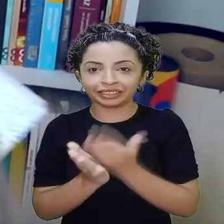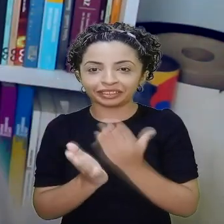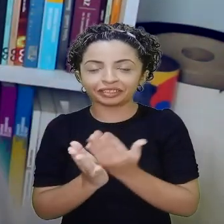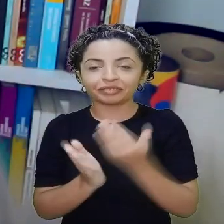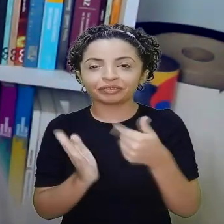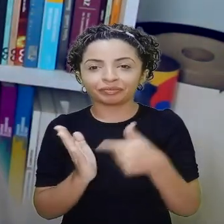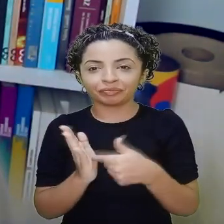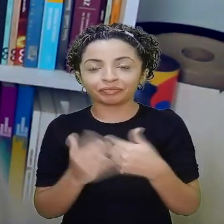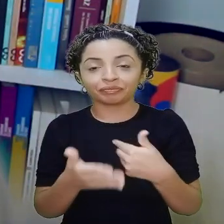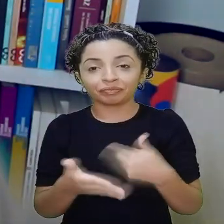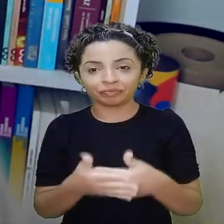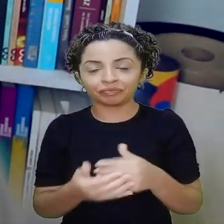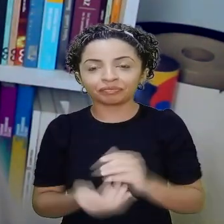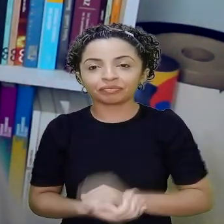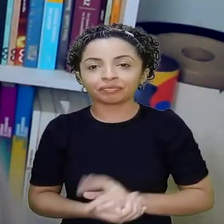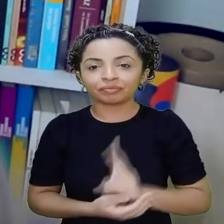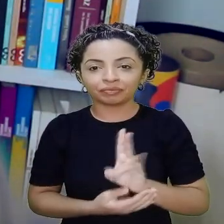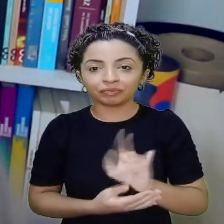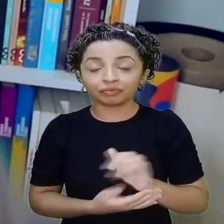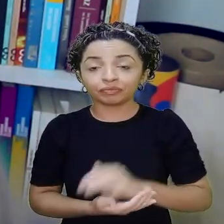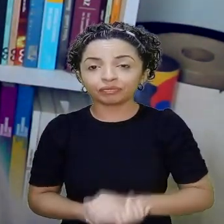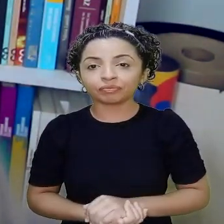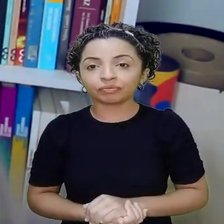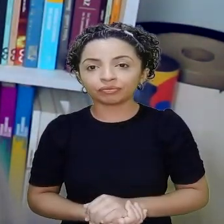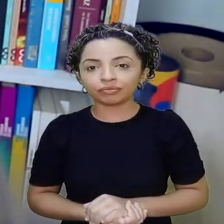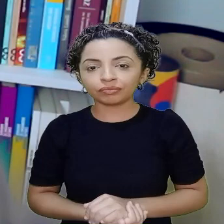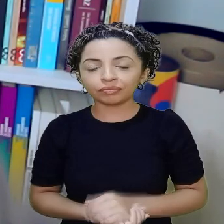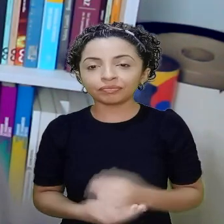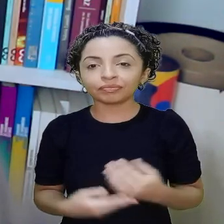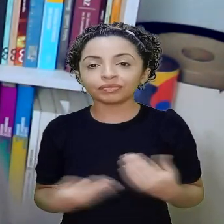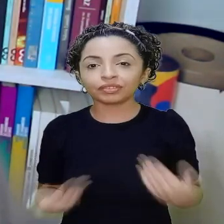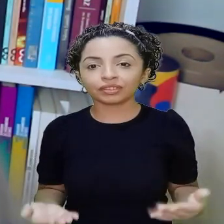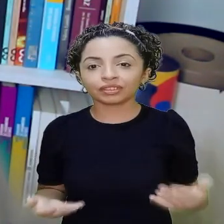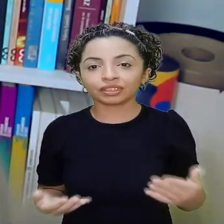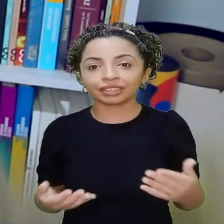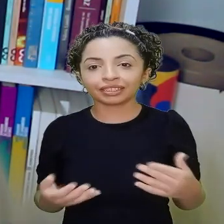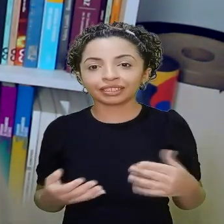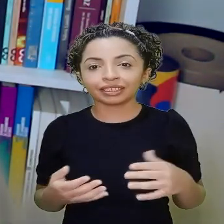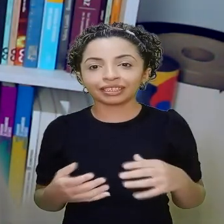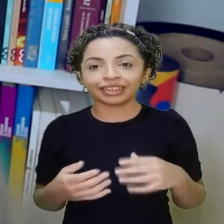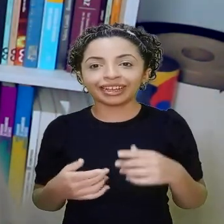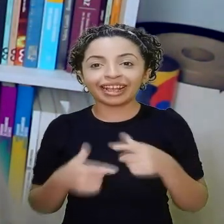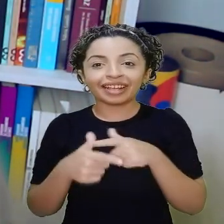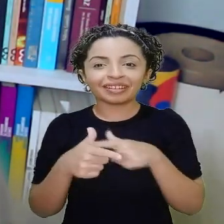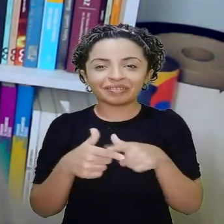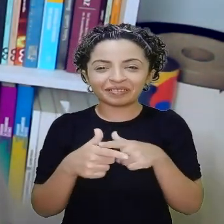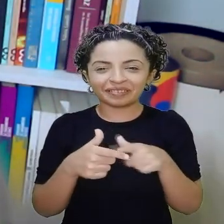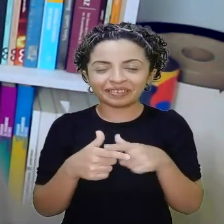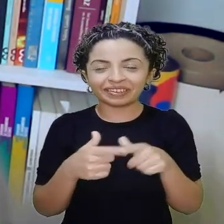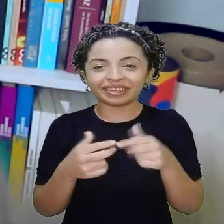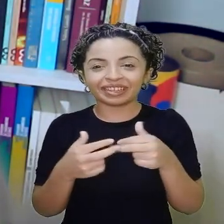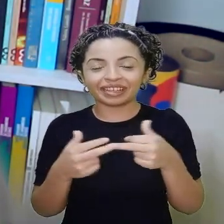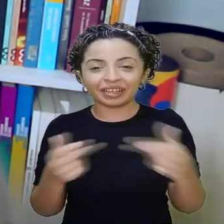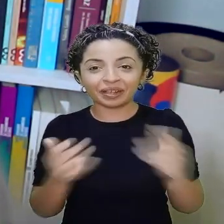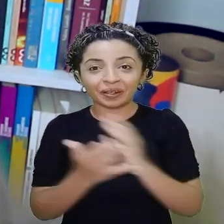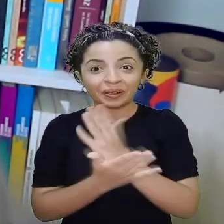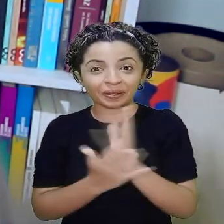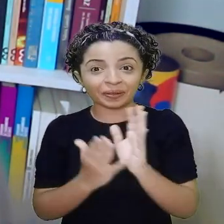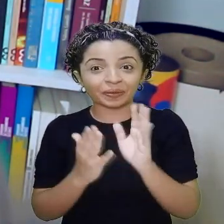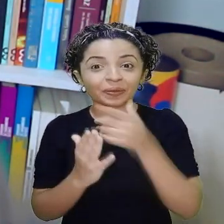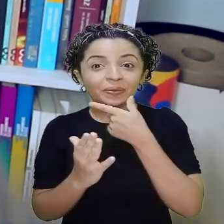nas aulas, e aí acabei lendo esse livro. A gente vai comentar mais sobre ele em breve. E